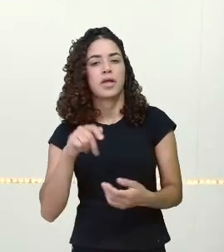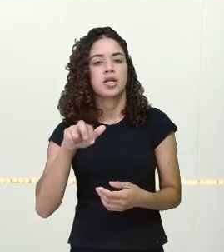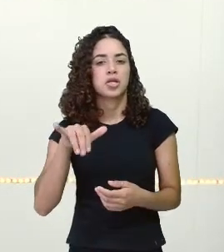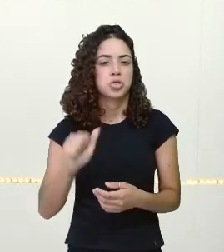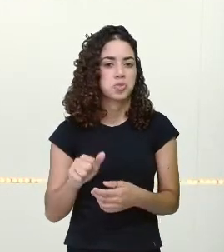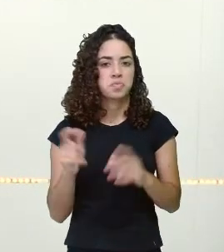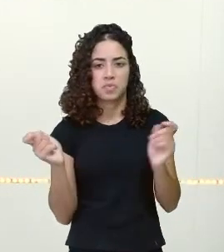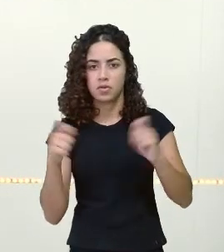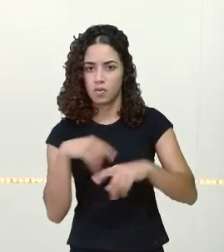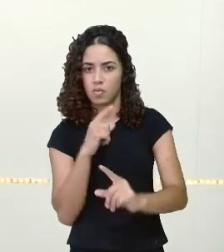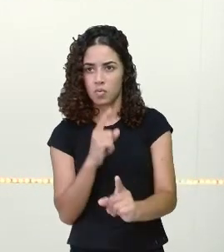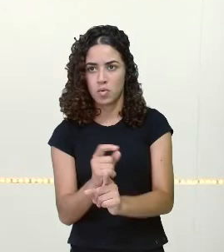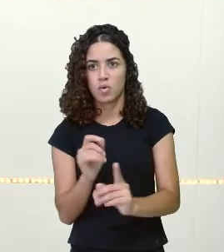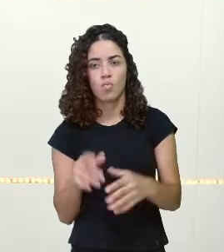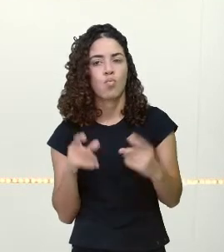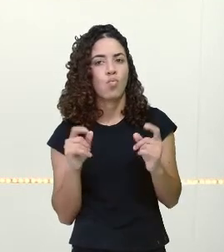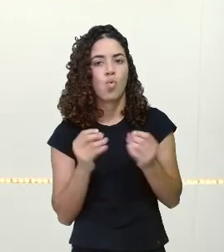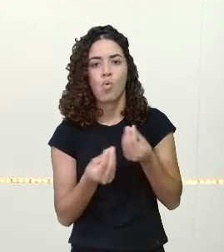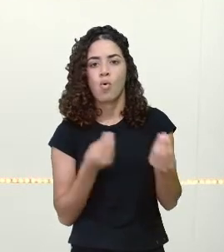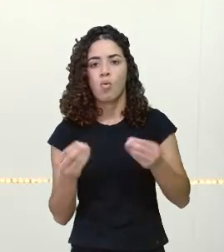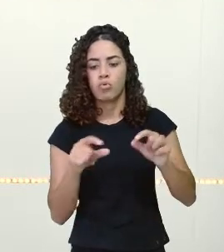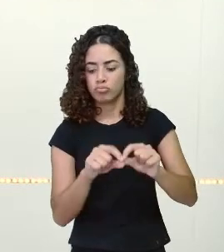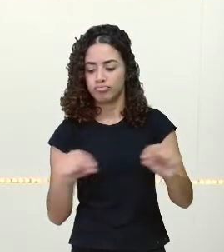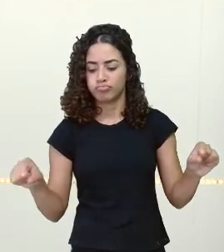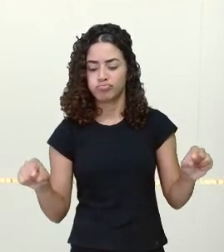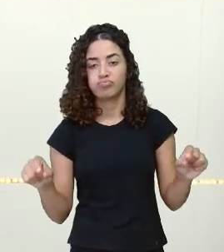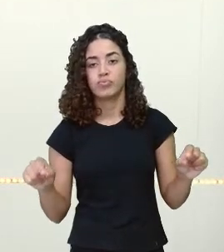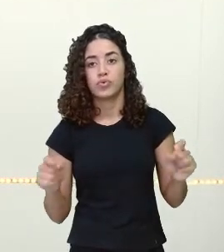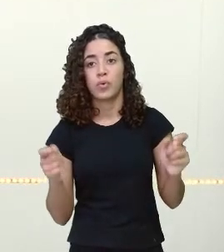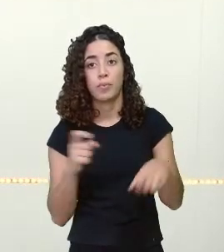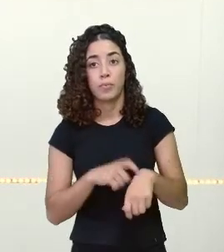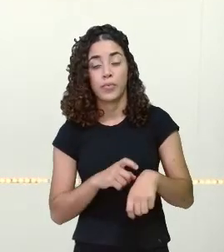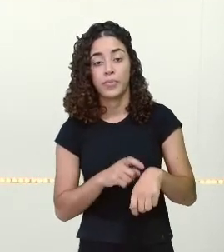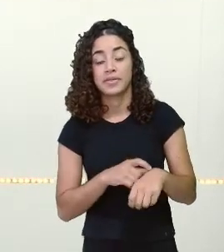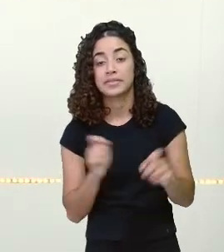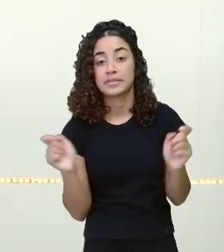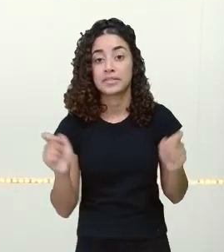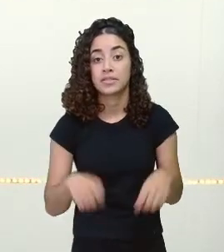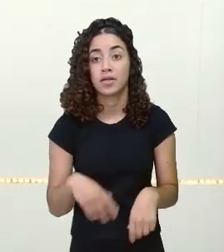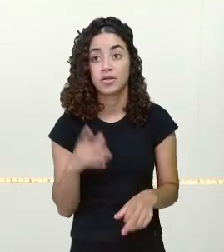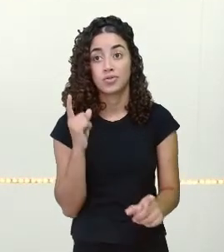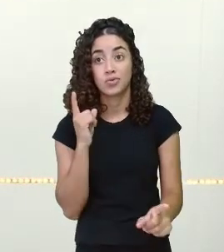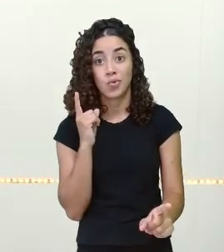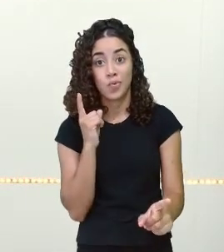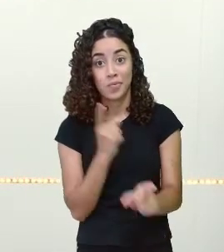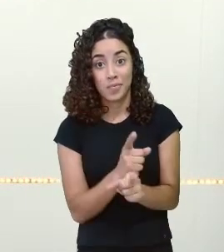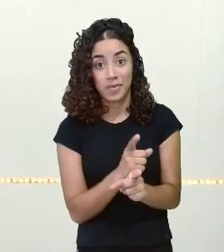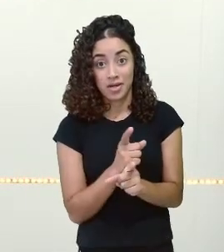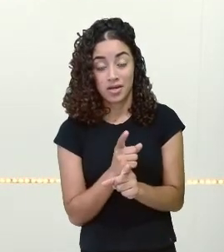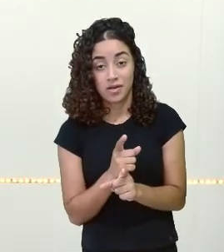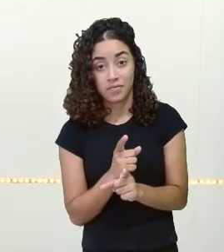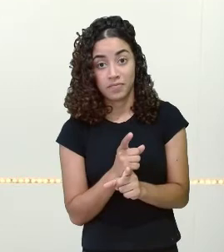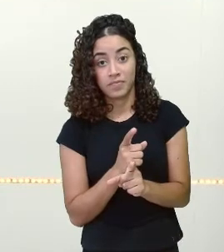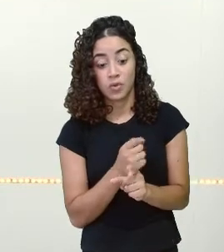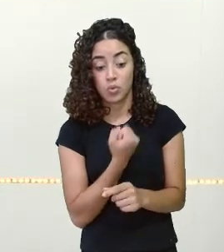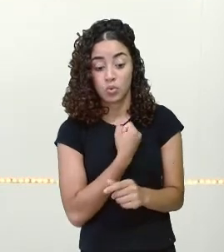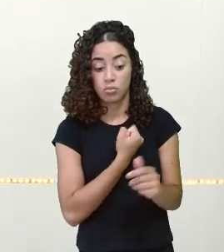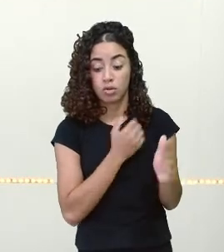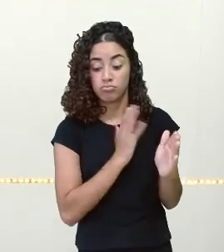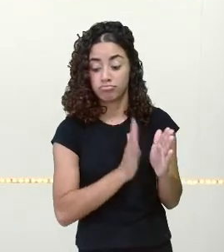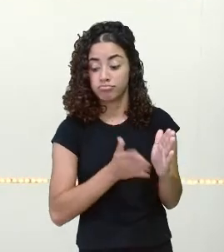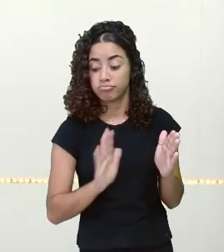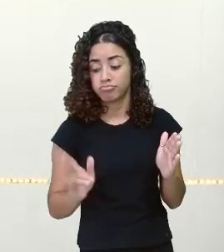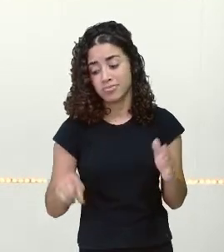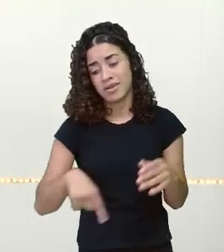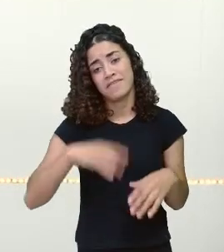você descobriu a regularidade? Quando descobre essa regularidade que está indo de um número para o outro, aí fica